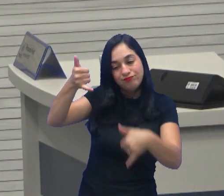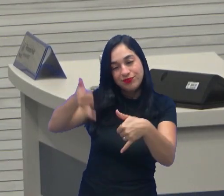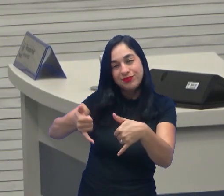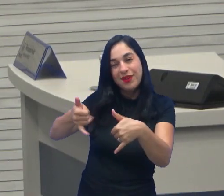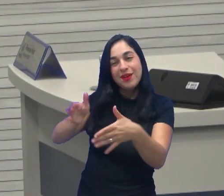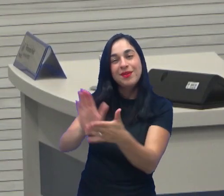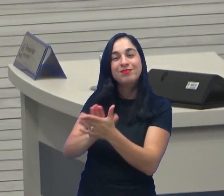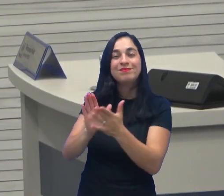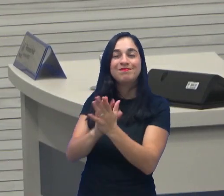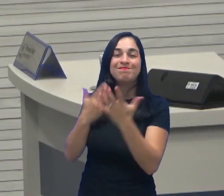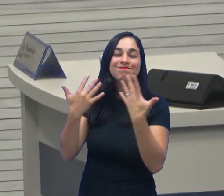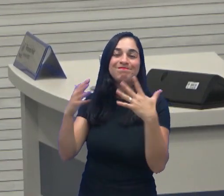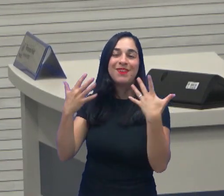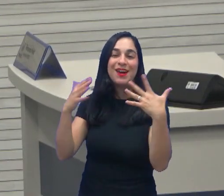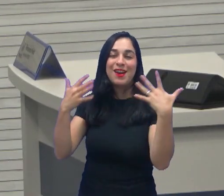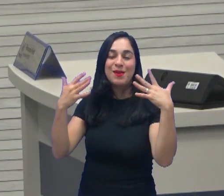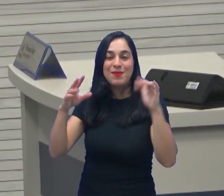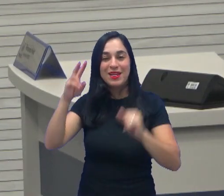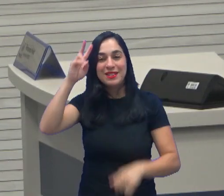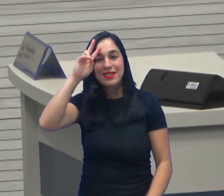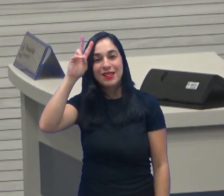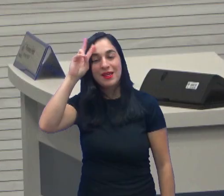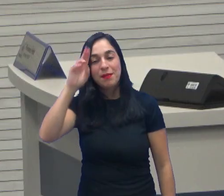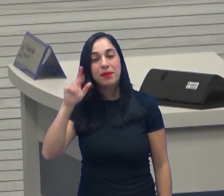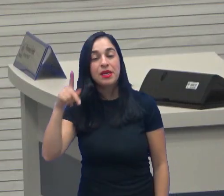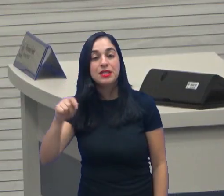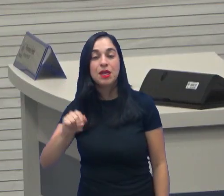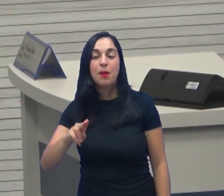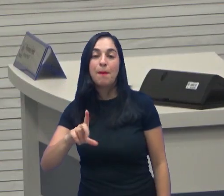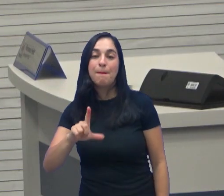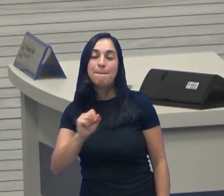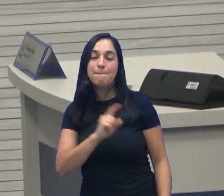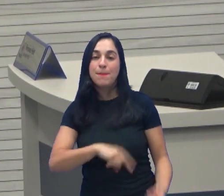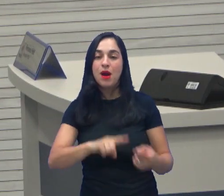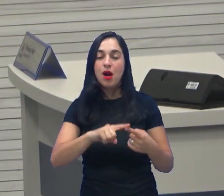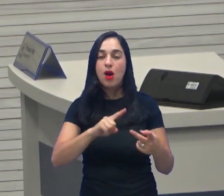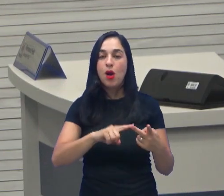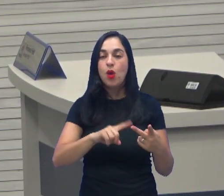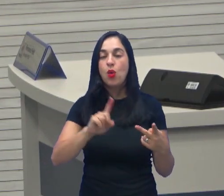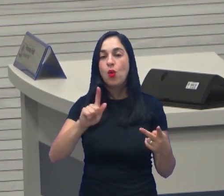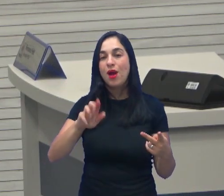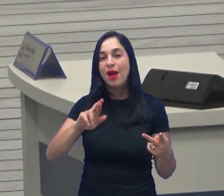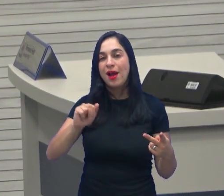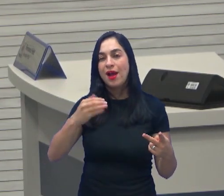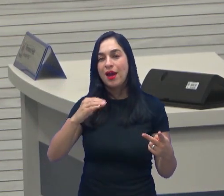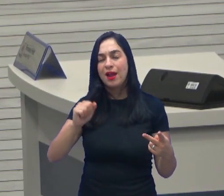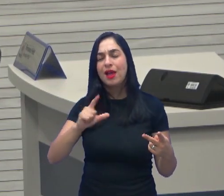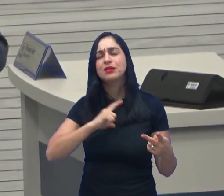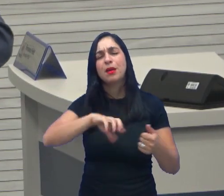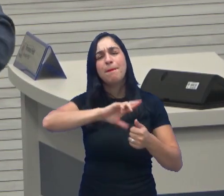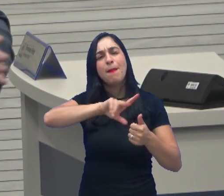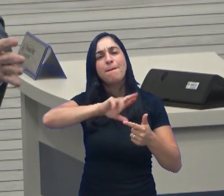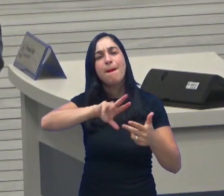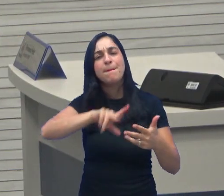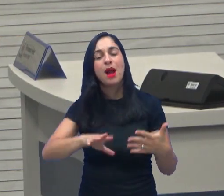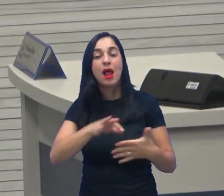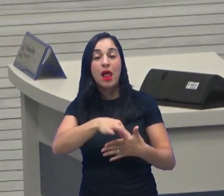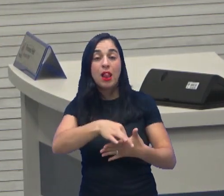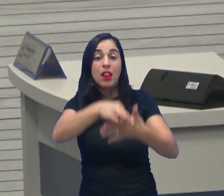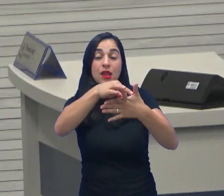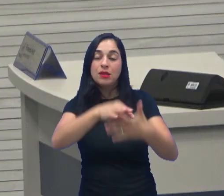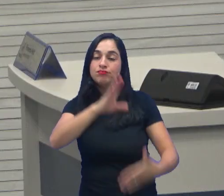nossas lembranças ao Paulo Henrique, à Graça do Campo dos Alemães e a outros líderes comunitários que fazem